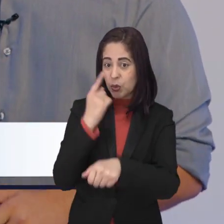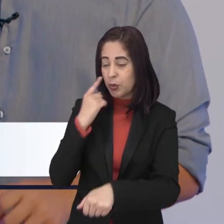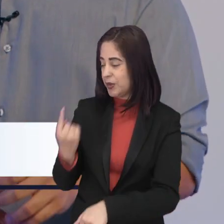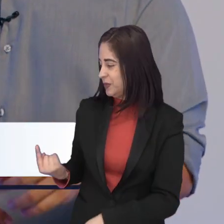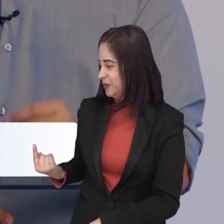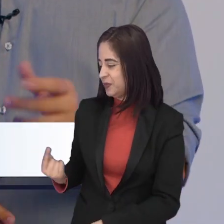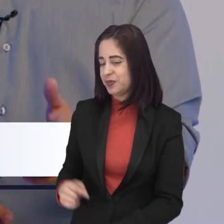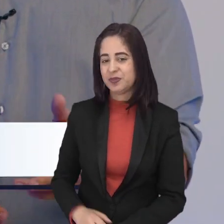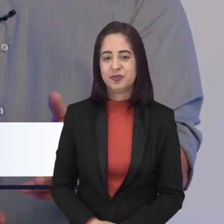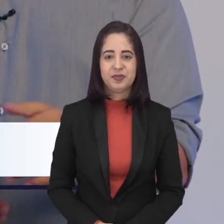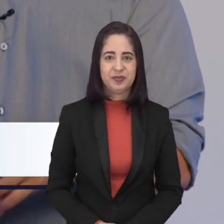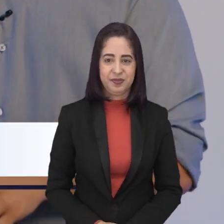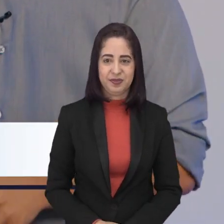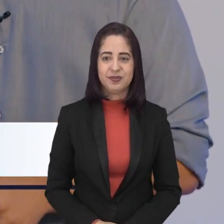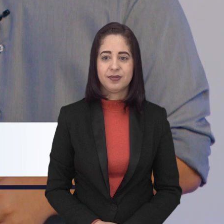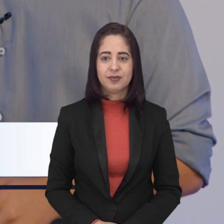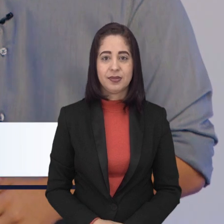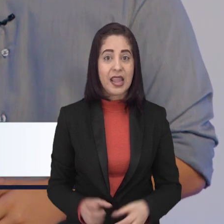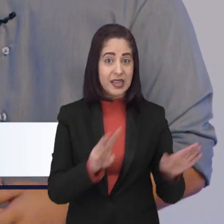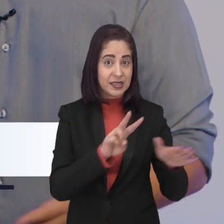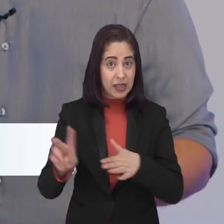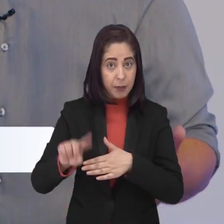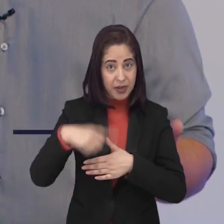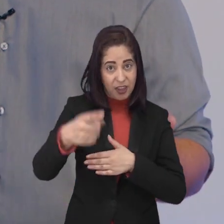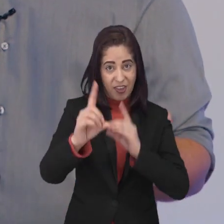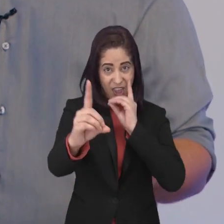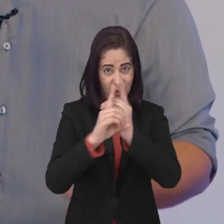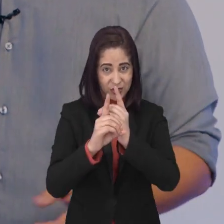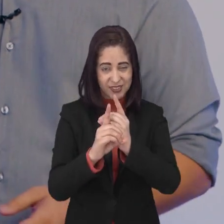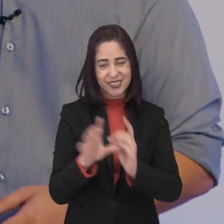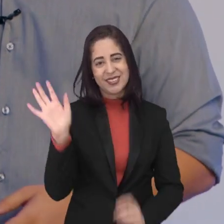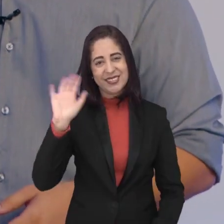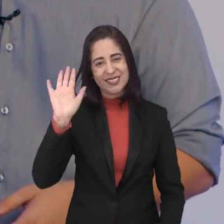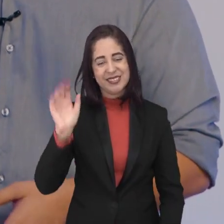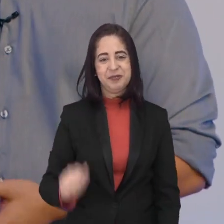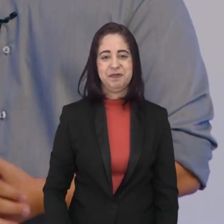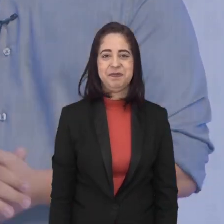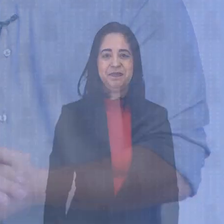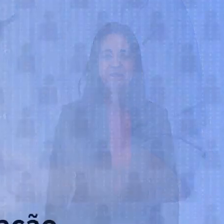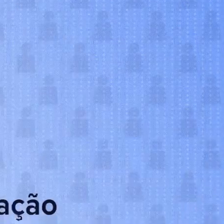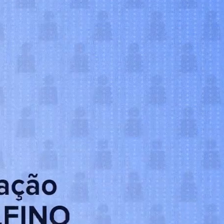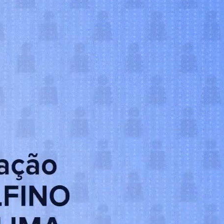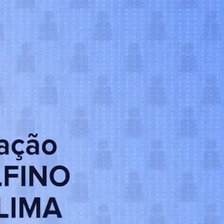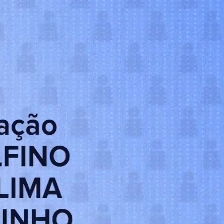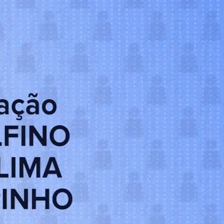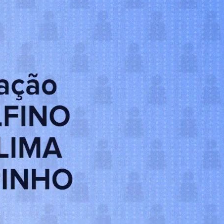no YouTube em @TV Câmara SJC. Eu volto na semana que vem. Até lá!